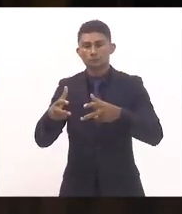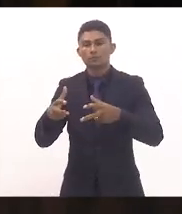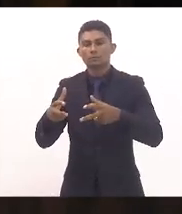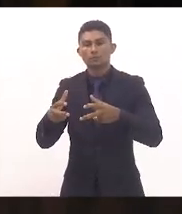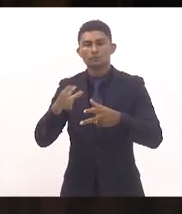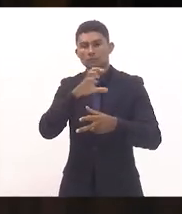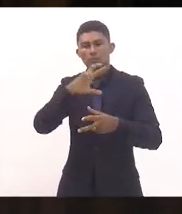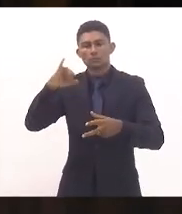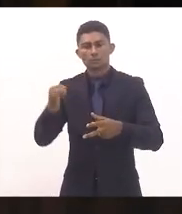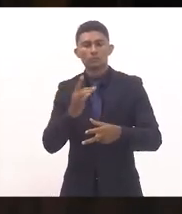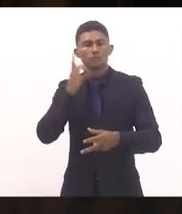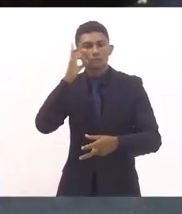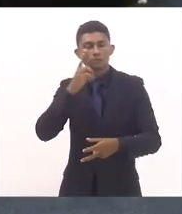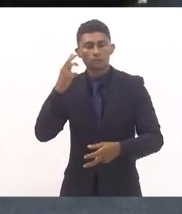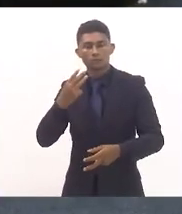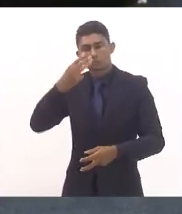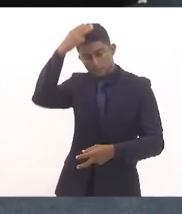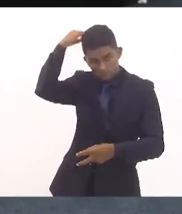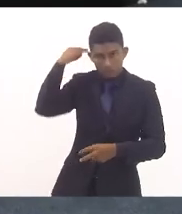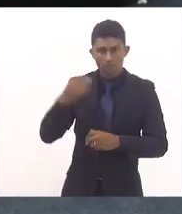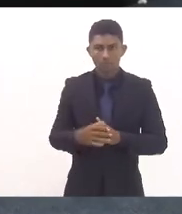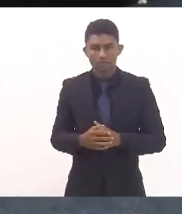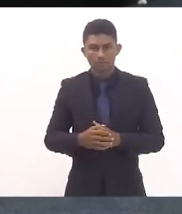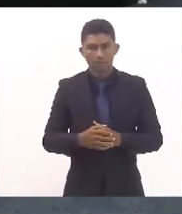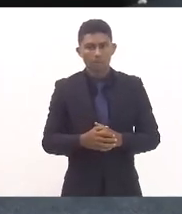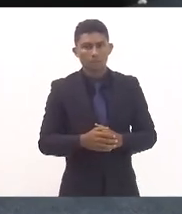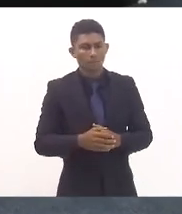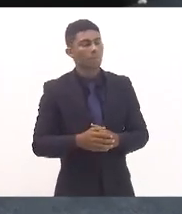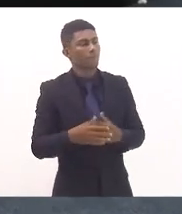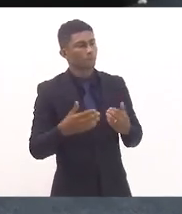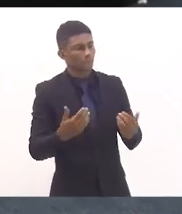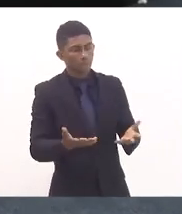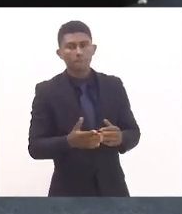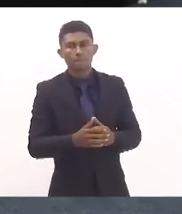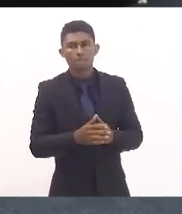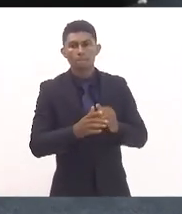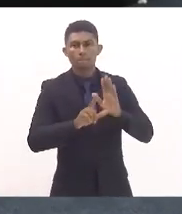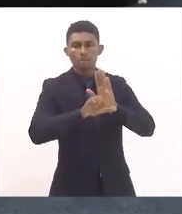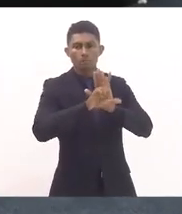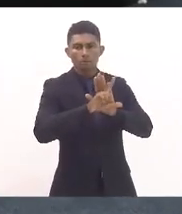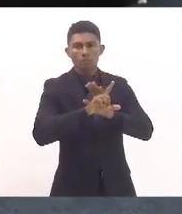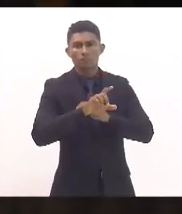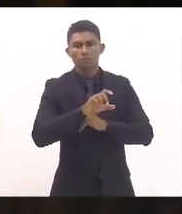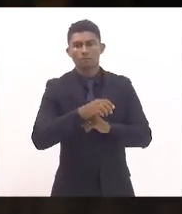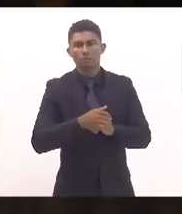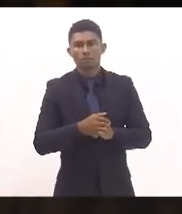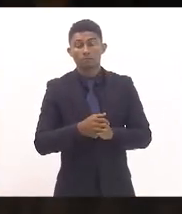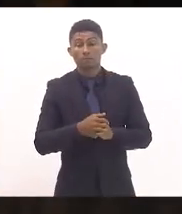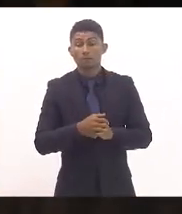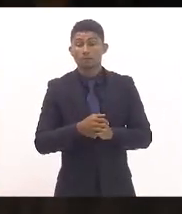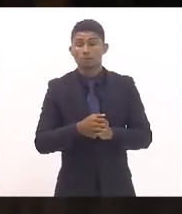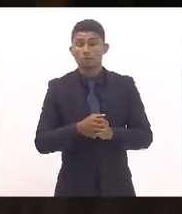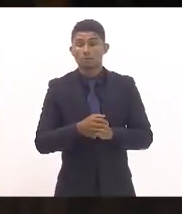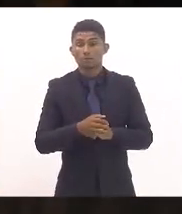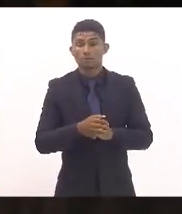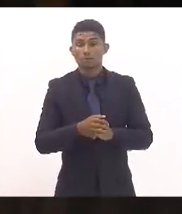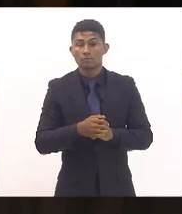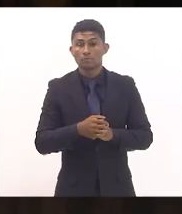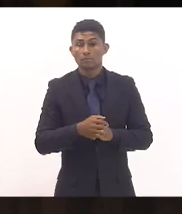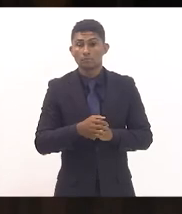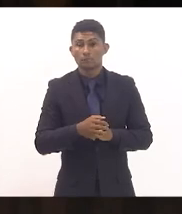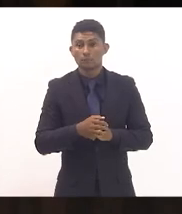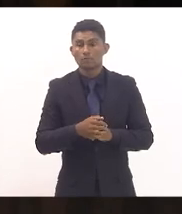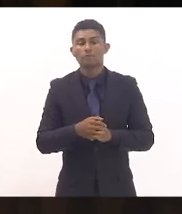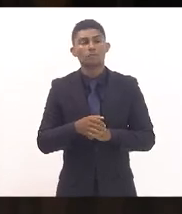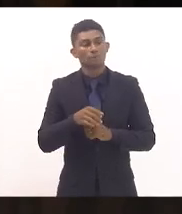Justiça, deputado Márcio Pacheco. Feliz para remeter a CCJ por conta da lei 5310/2008. Defere